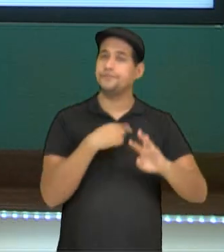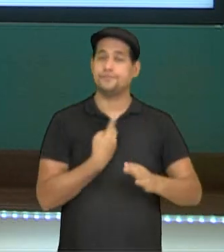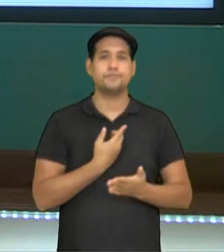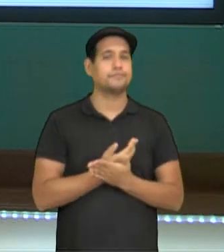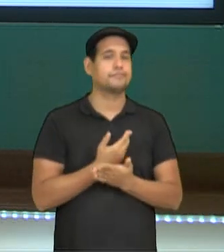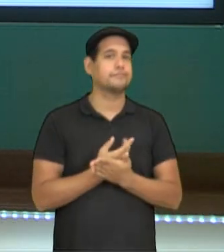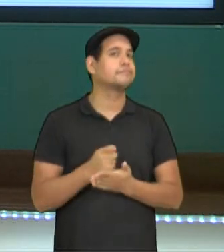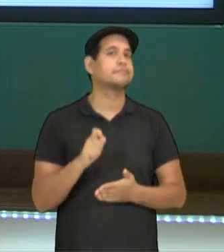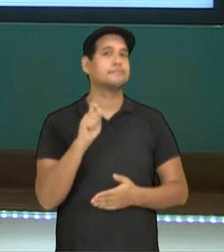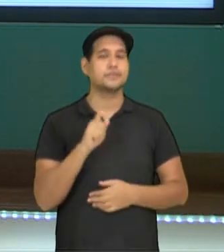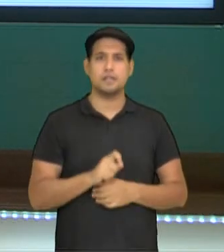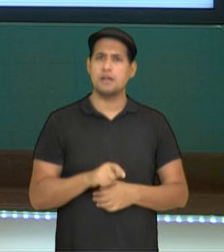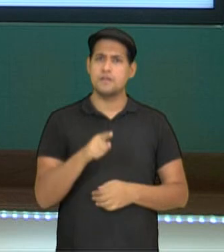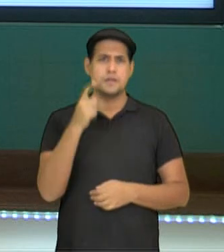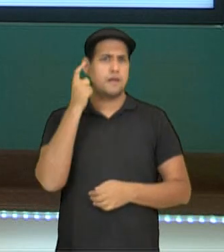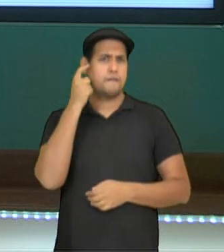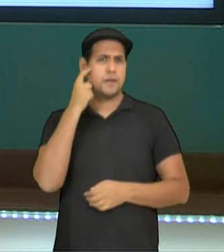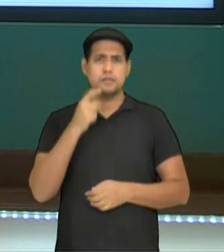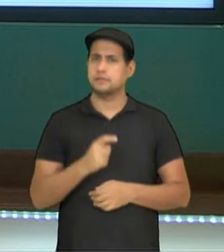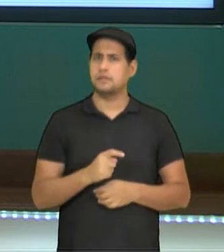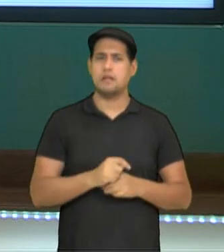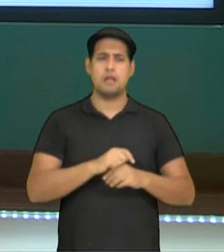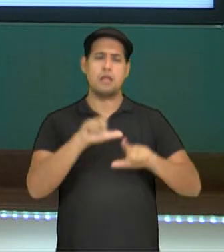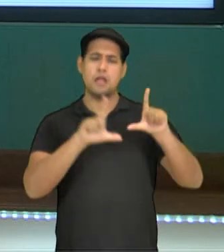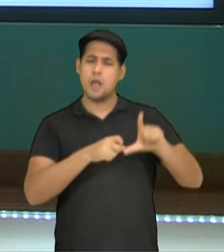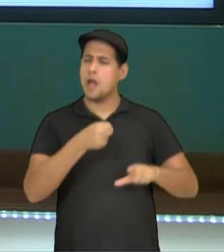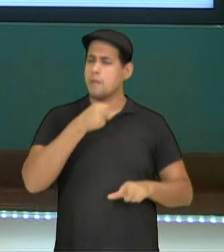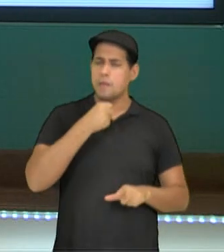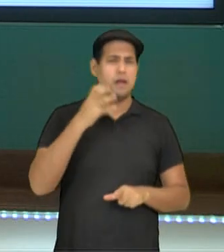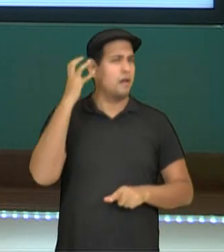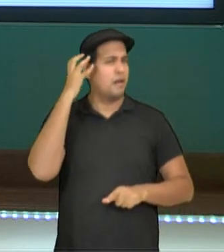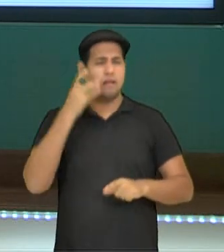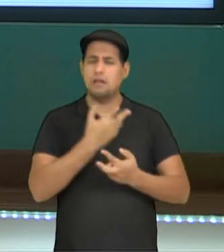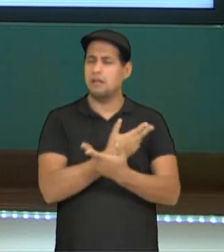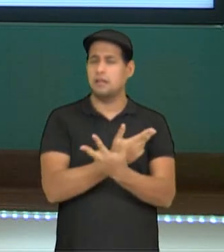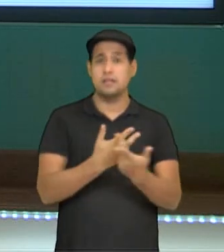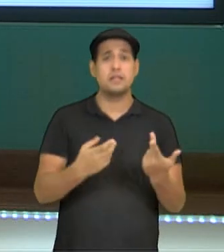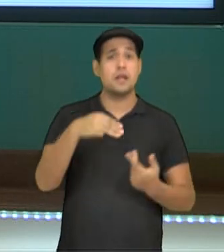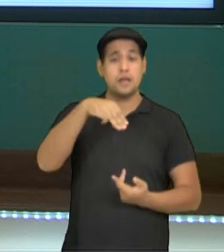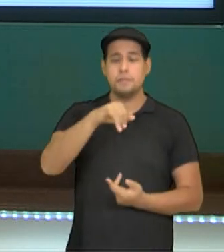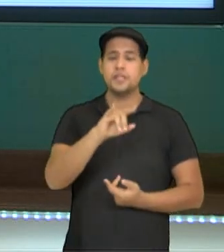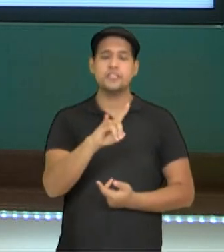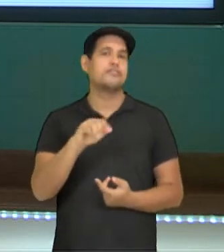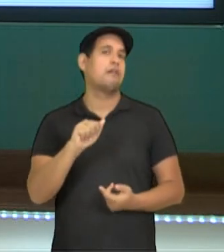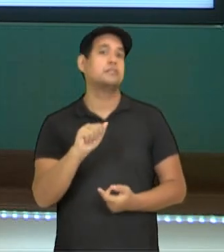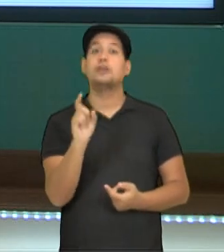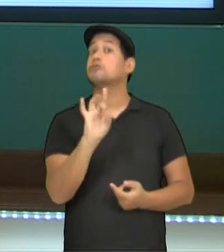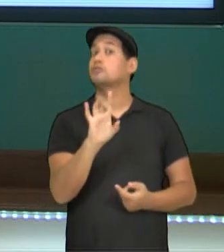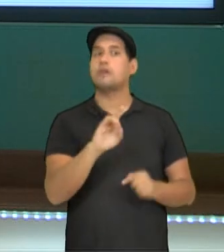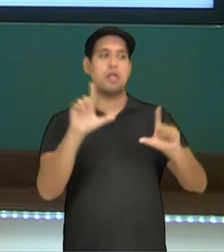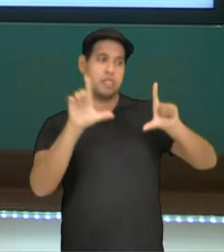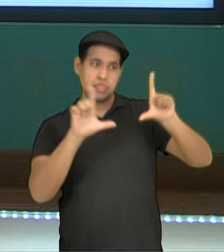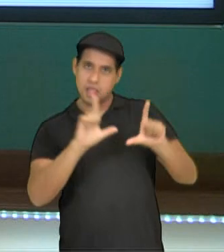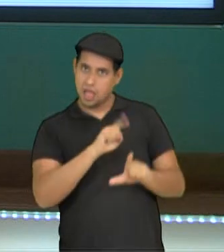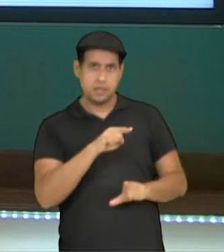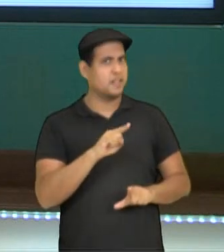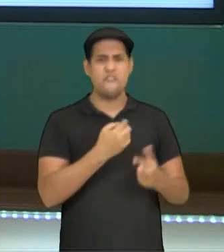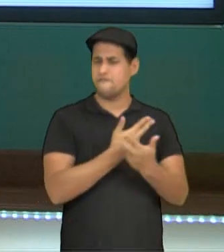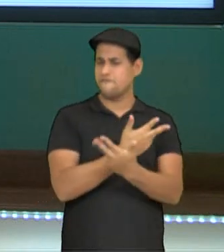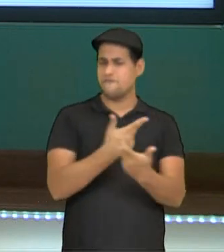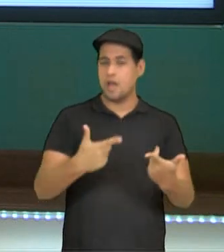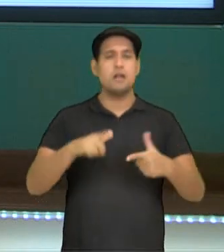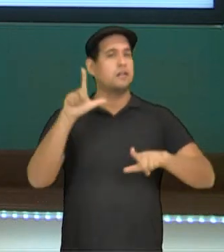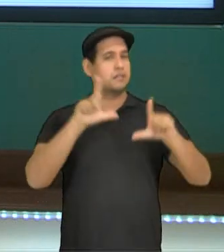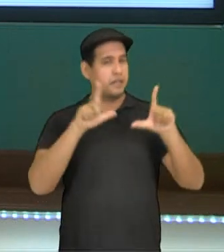aula. Você acha que a mídia, vamos pensar mídia, não somente televisão, tá? Principalmente